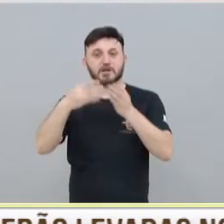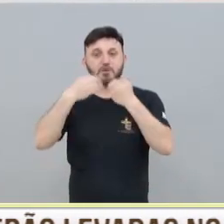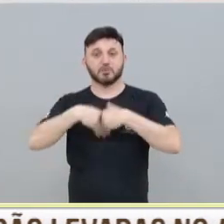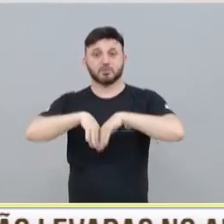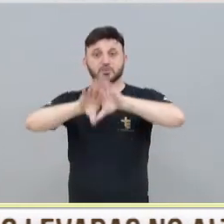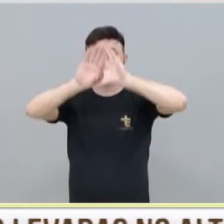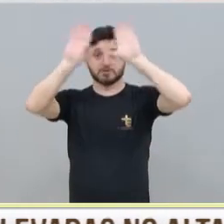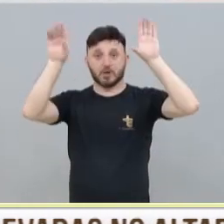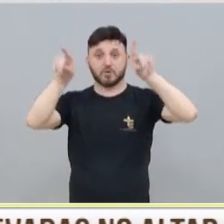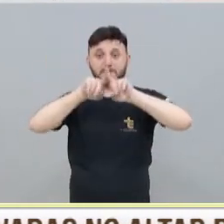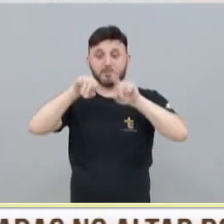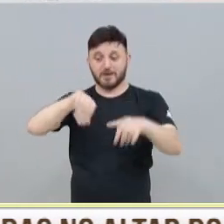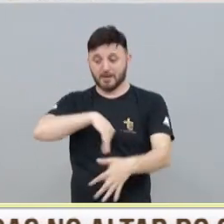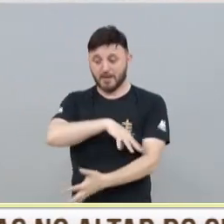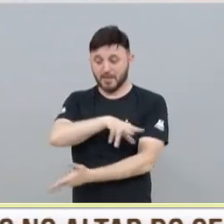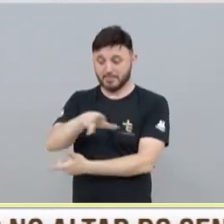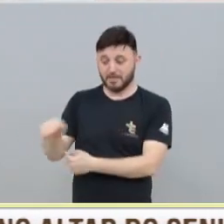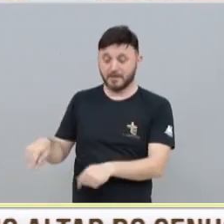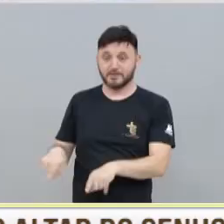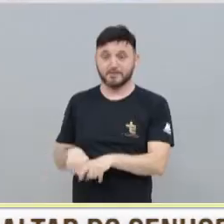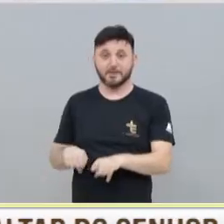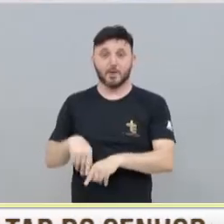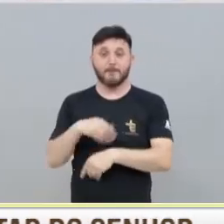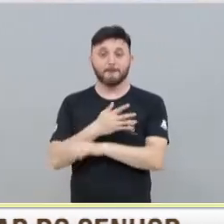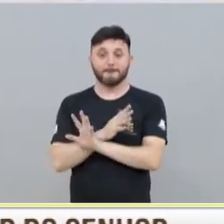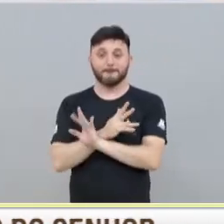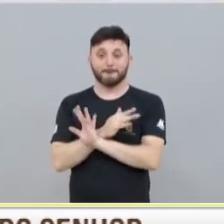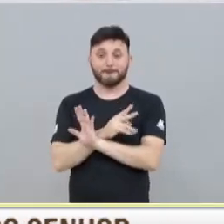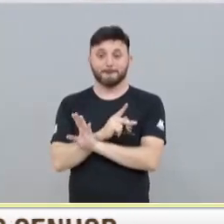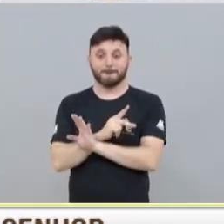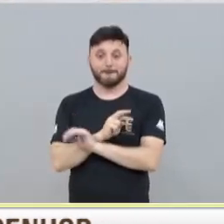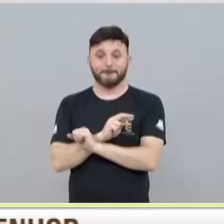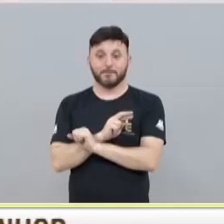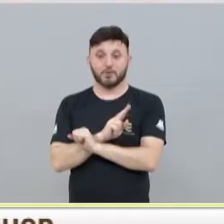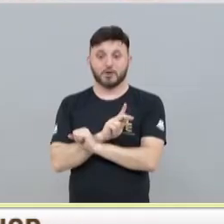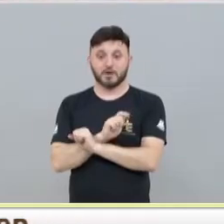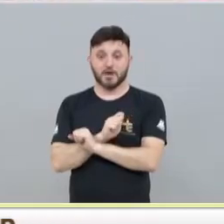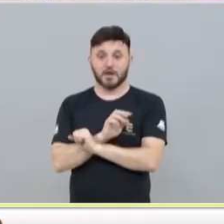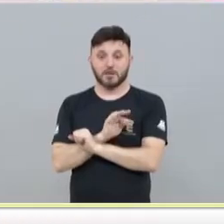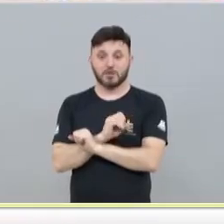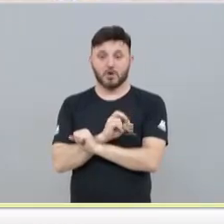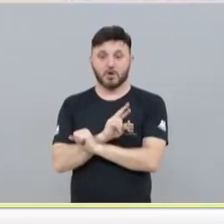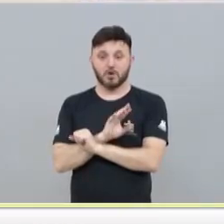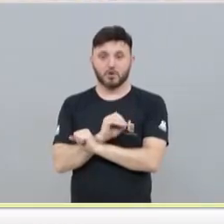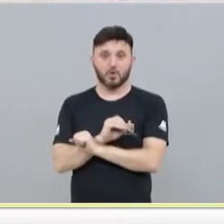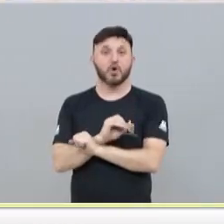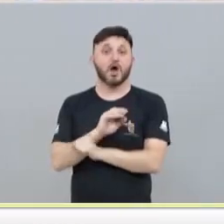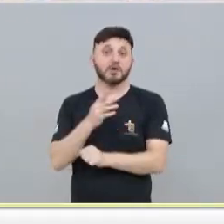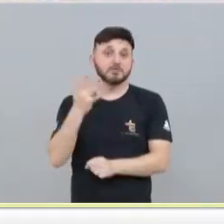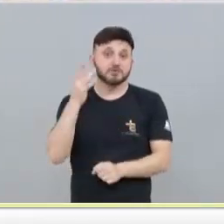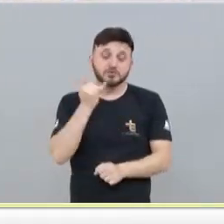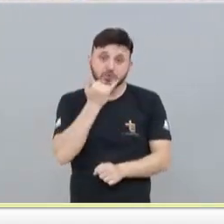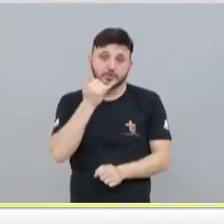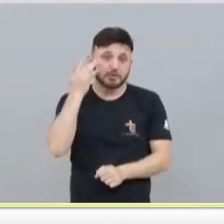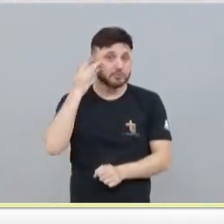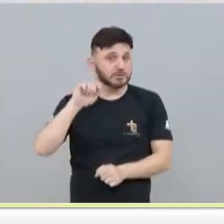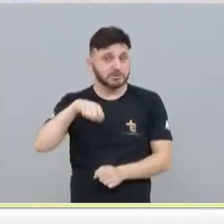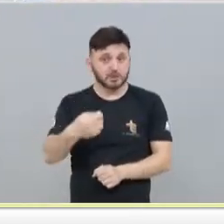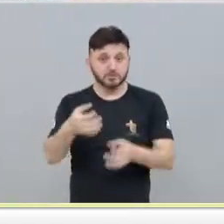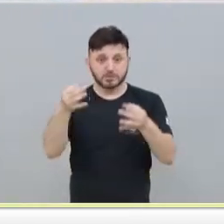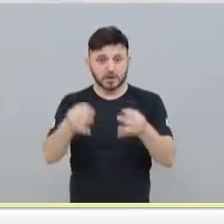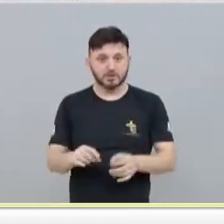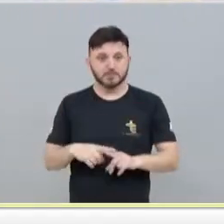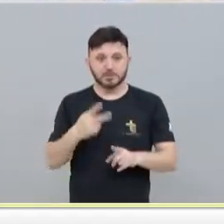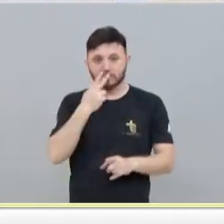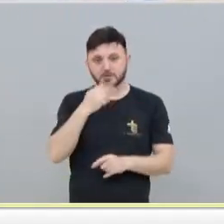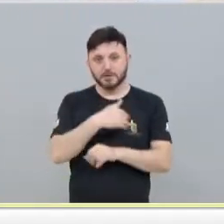e me atenho a isso uma vez que essa doutrina me parece esquecida